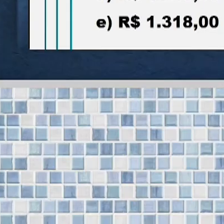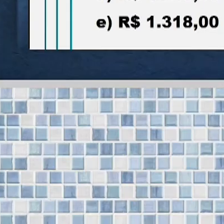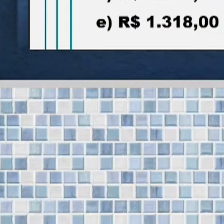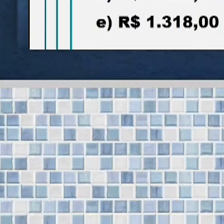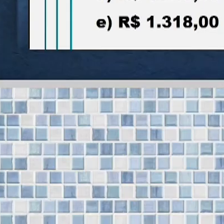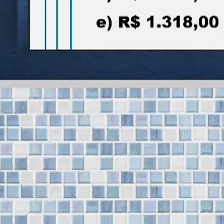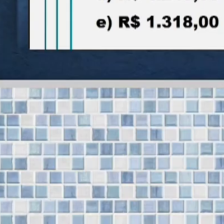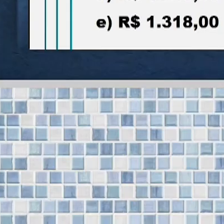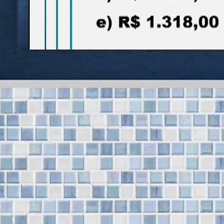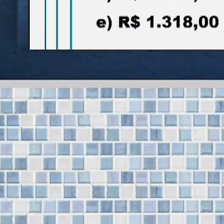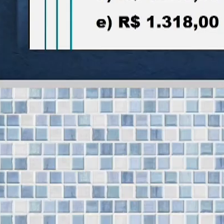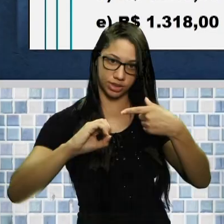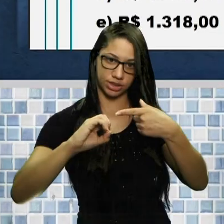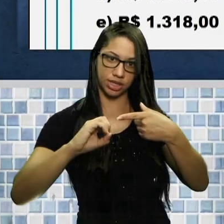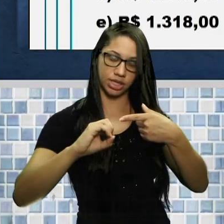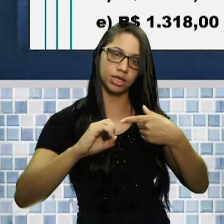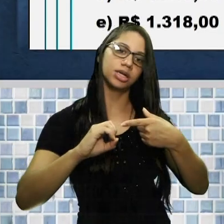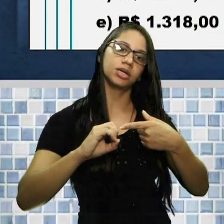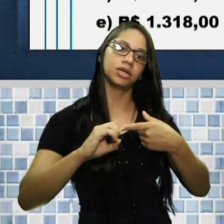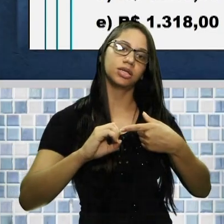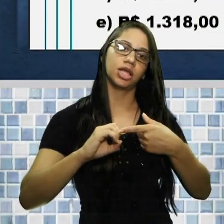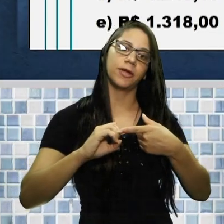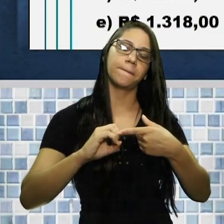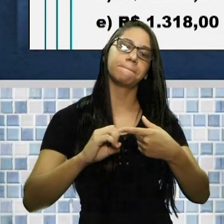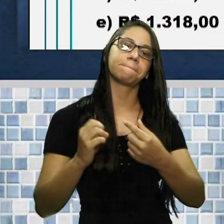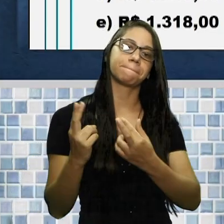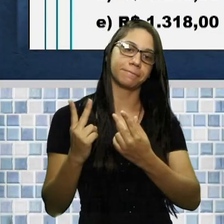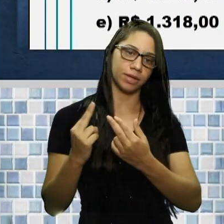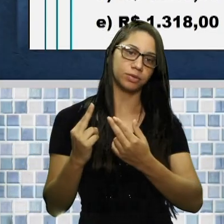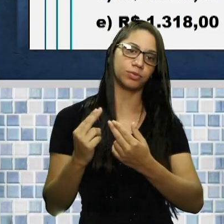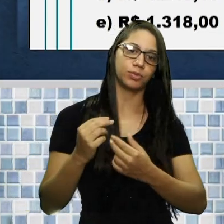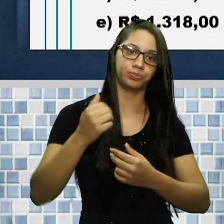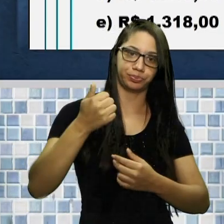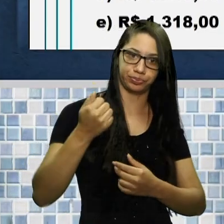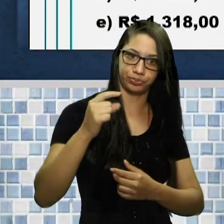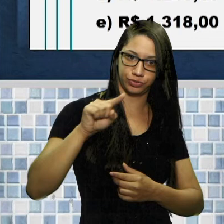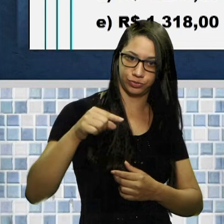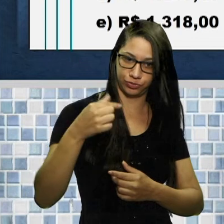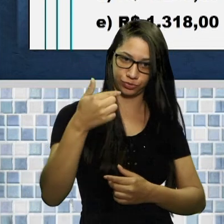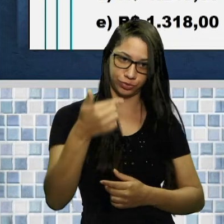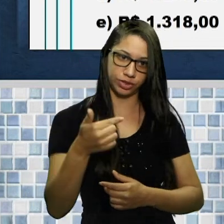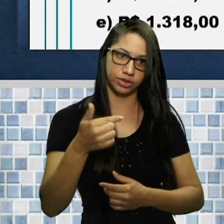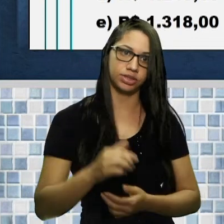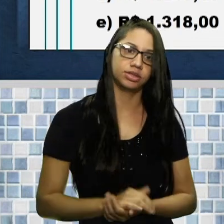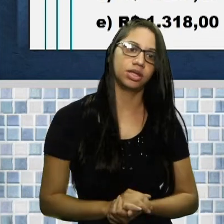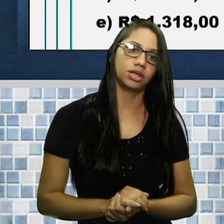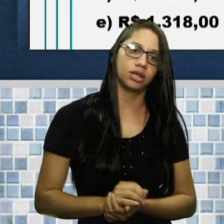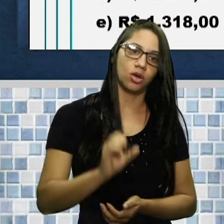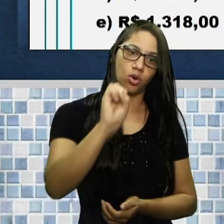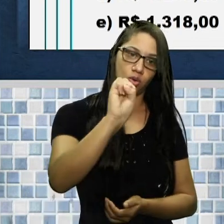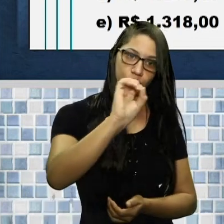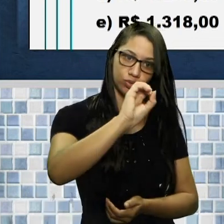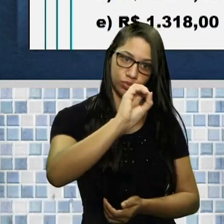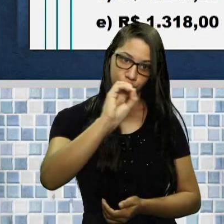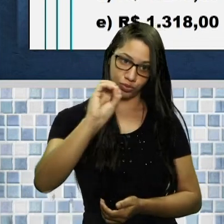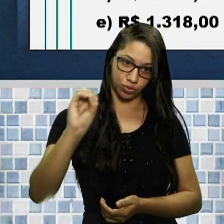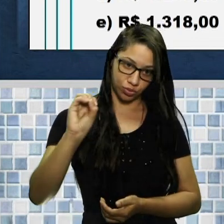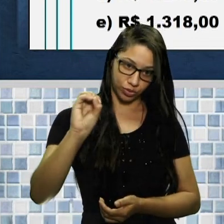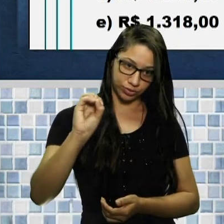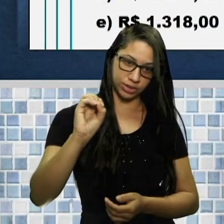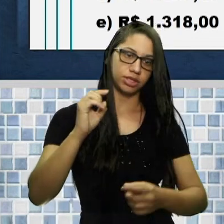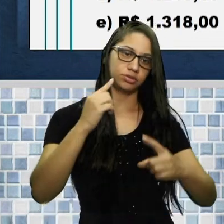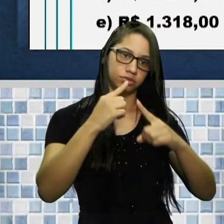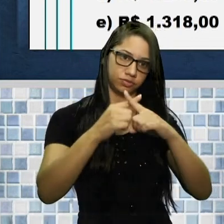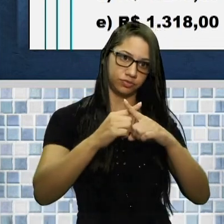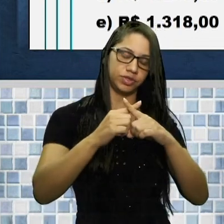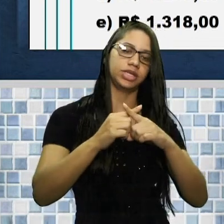ficou 120 dividido por 100. Dividindo 120 por 100, encontramos 1,2. Então, aqui faremos o produto.